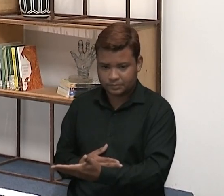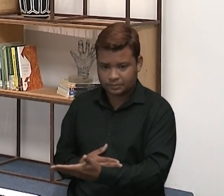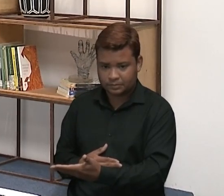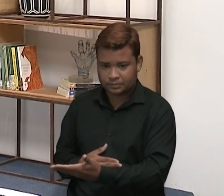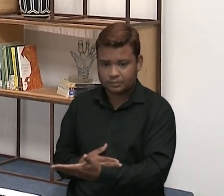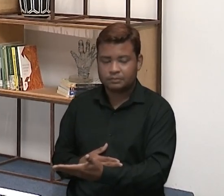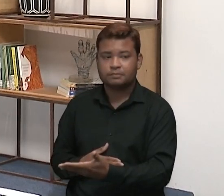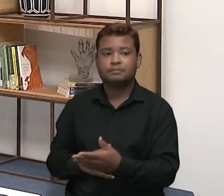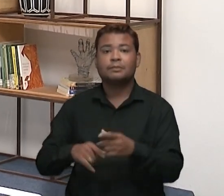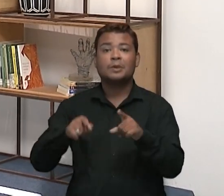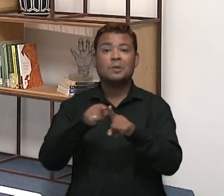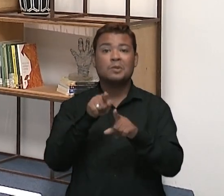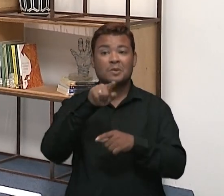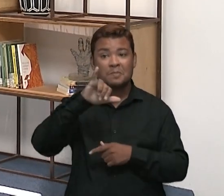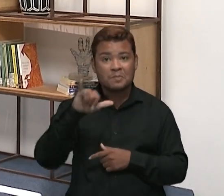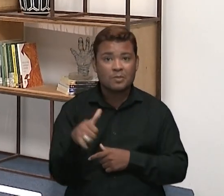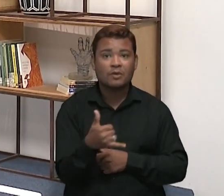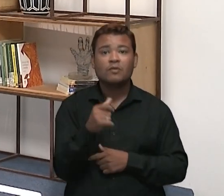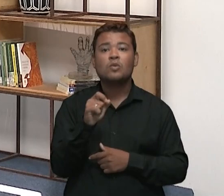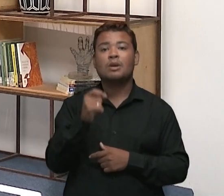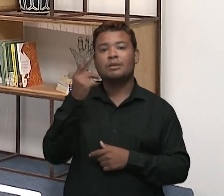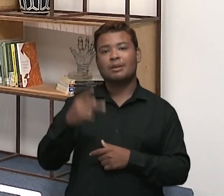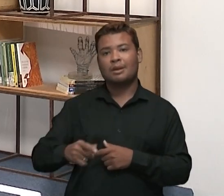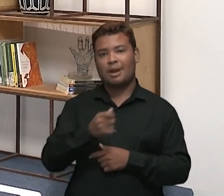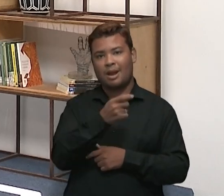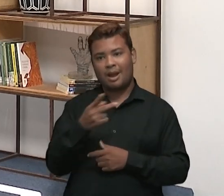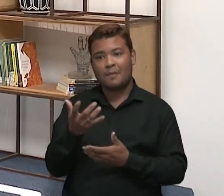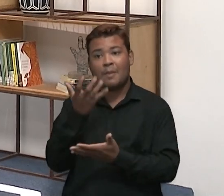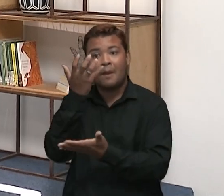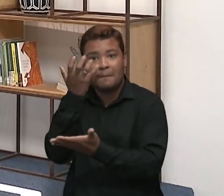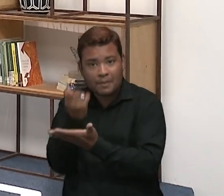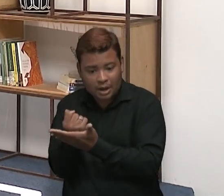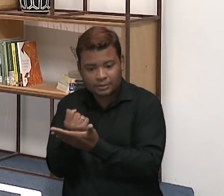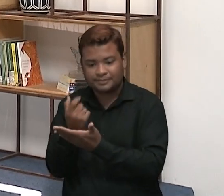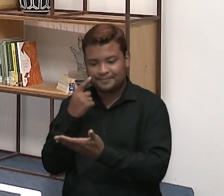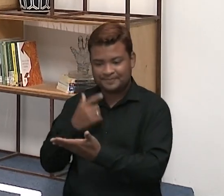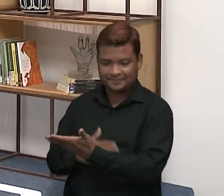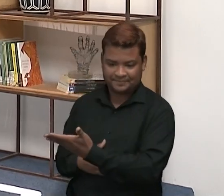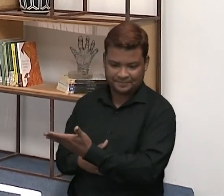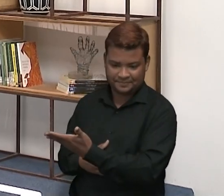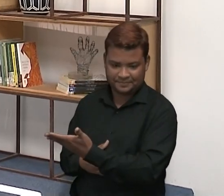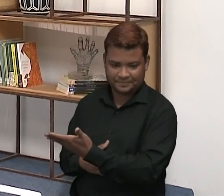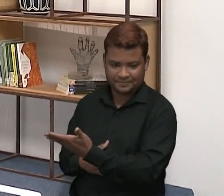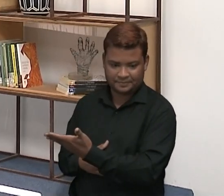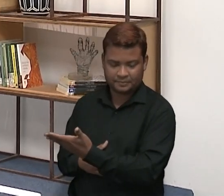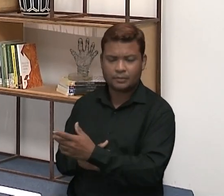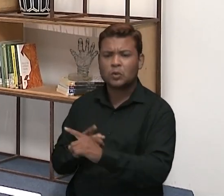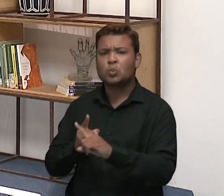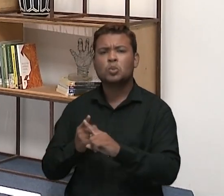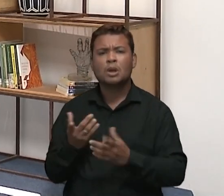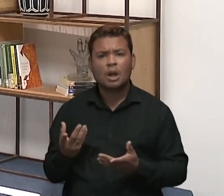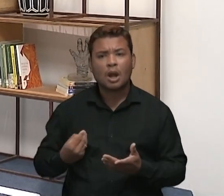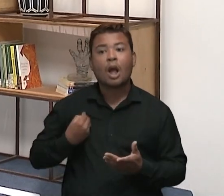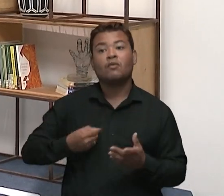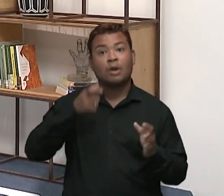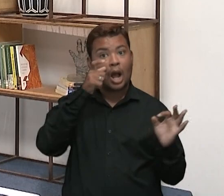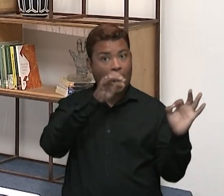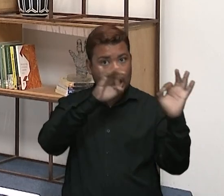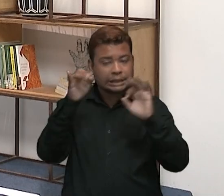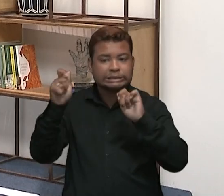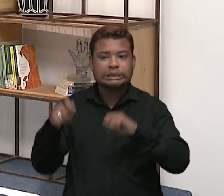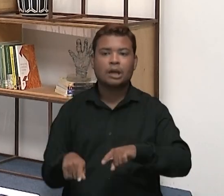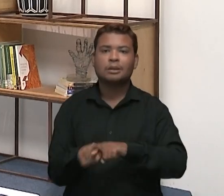62991811406. E aproveita também para já baixar o nosso aplicativo, porque nele você também pode assistir a programação ao vivo, pode nos